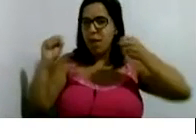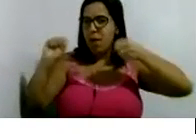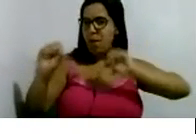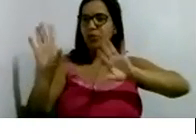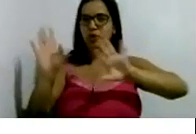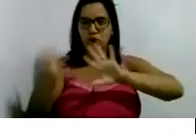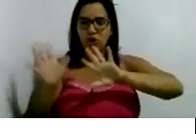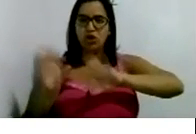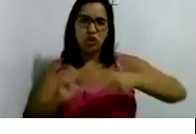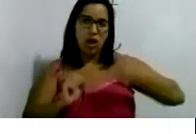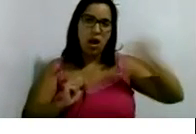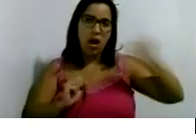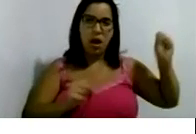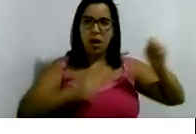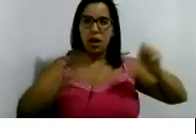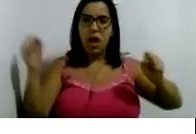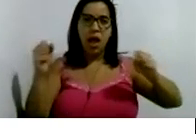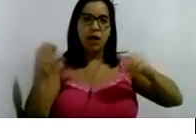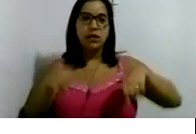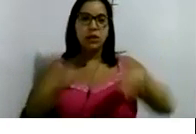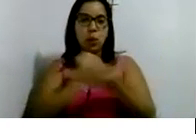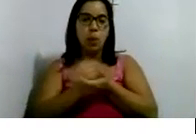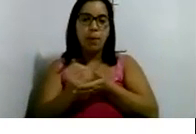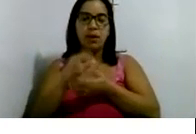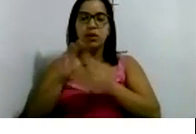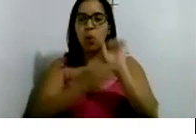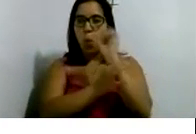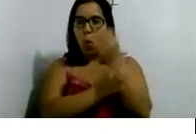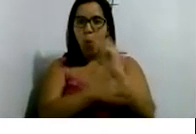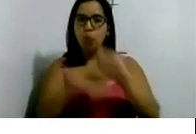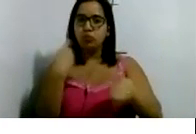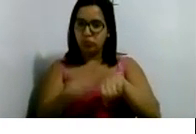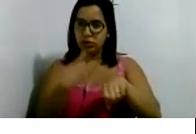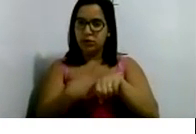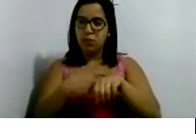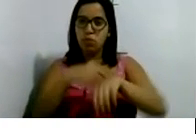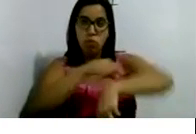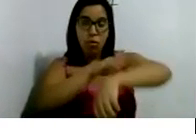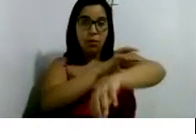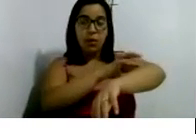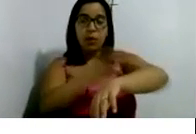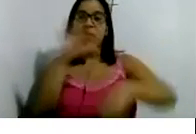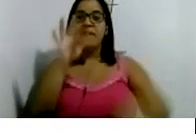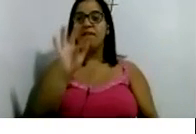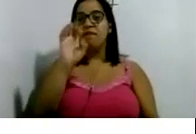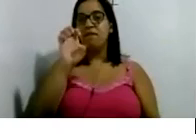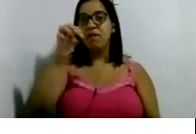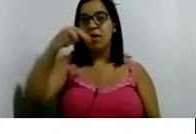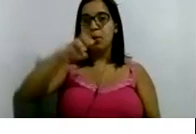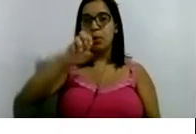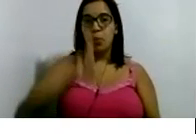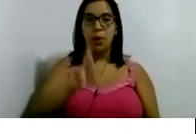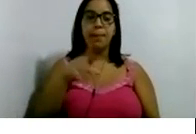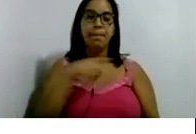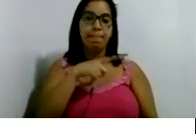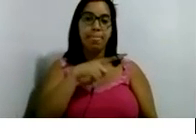membros. E aqui vai iniciar a ossificação primária lá do fêmur. E aqui a gente tem